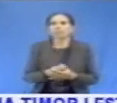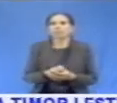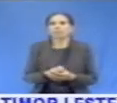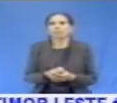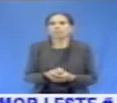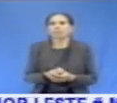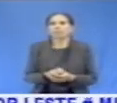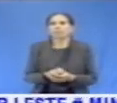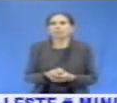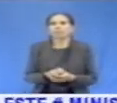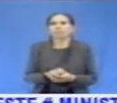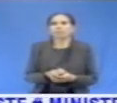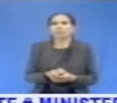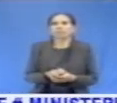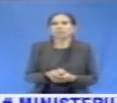Lixas. Amanda.